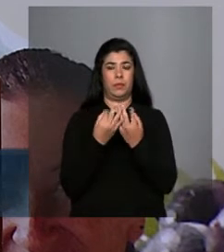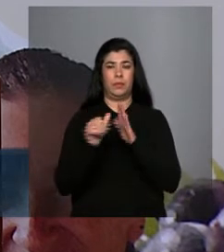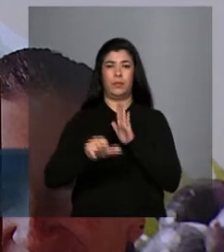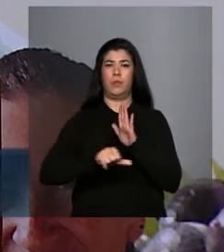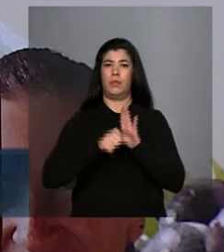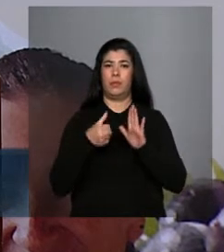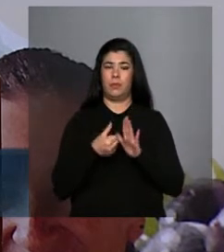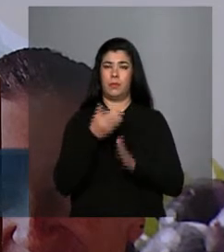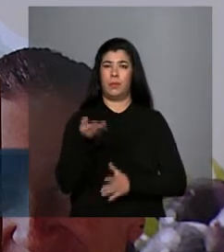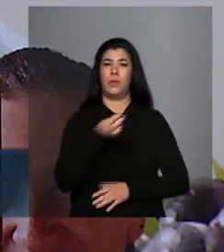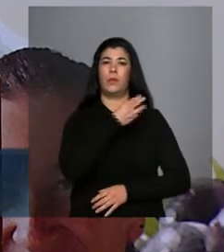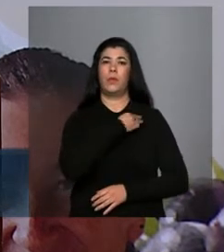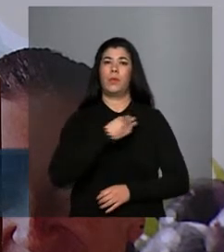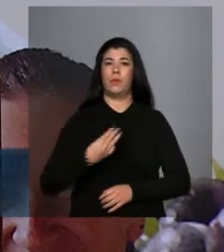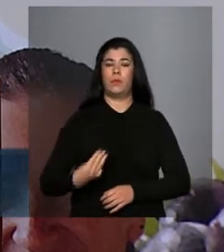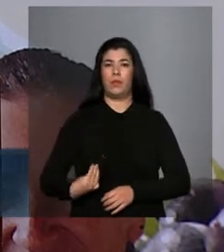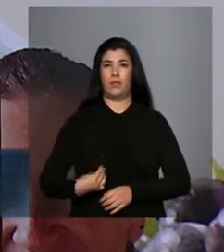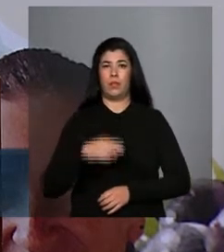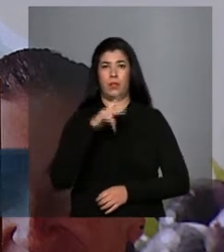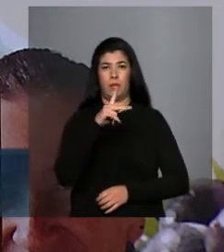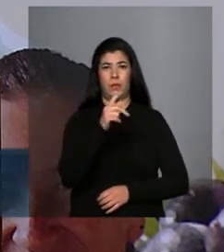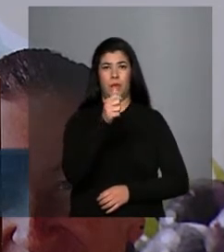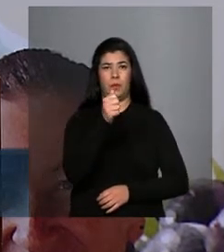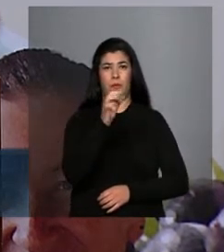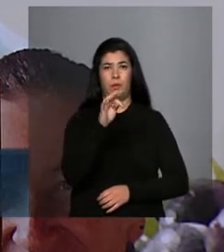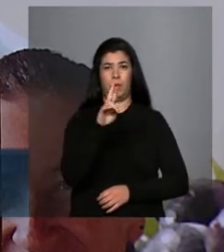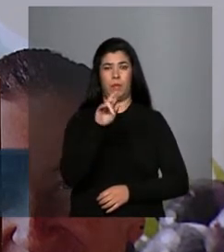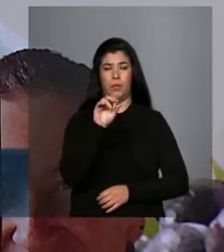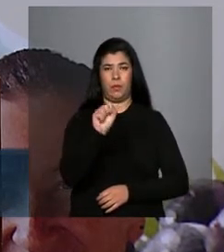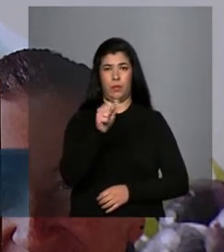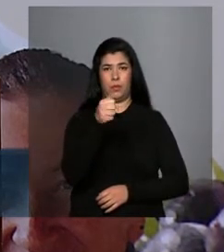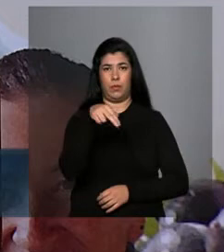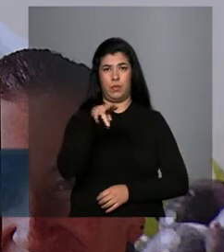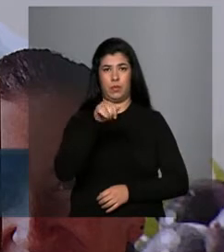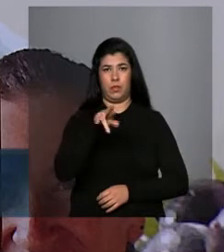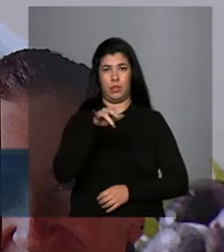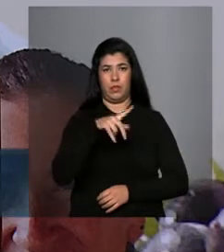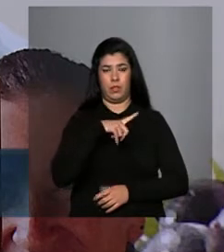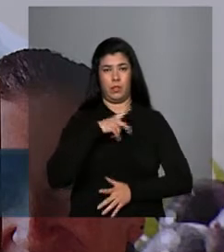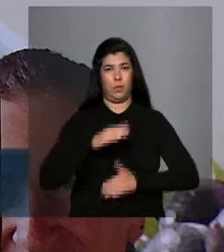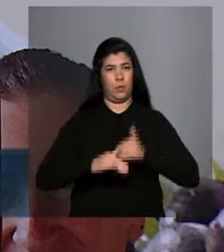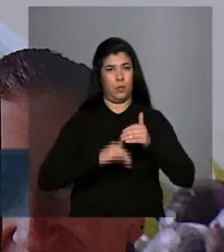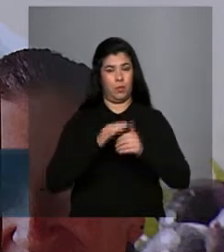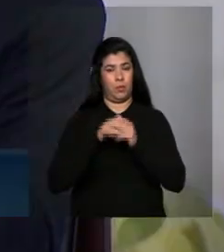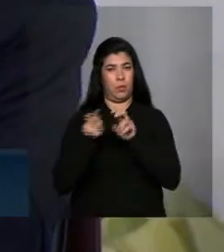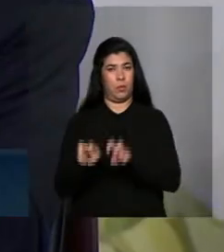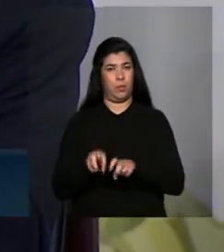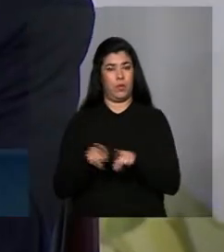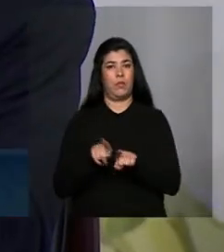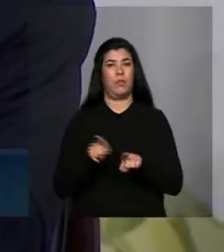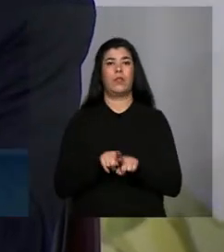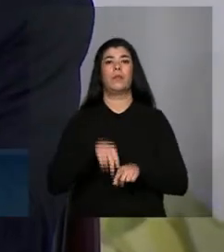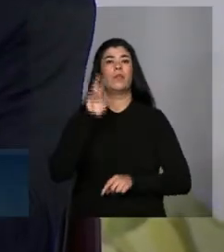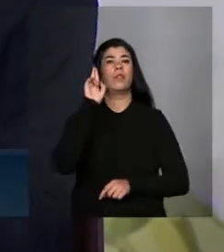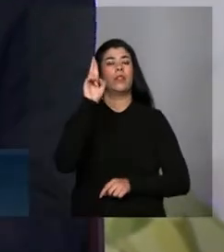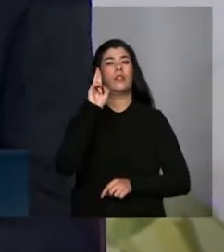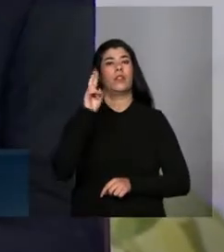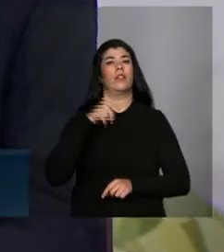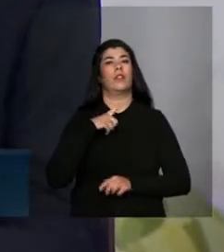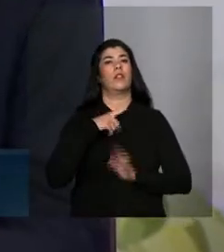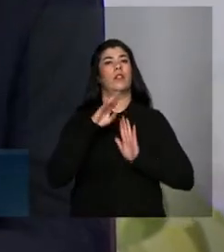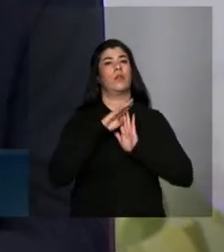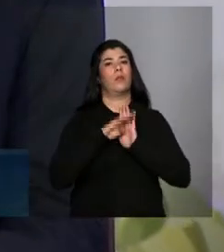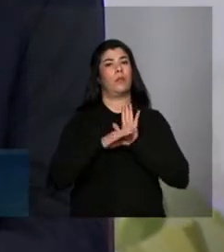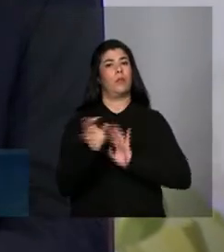ministro Patrus Ananias, do Desenvolvimento Agrário, que liderou toda a confecção desse